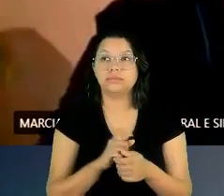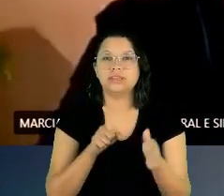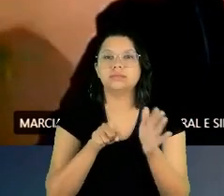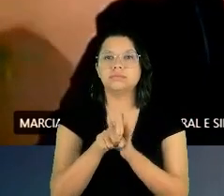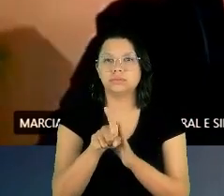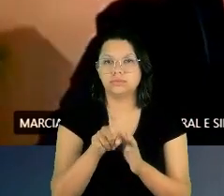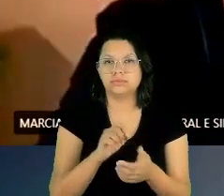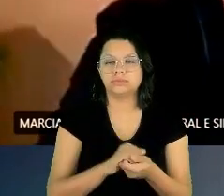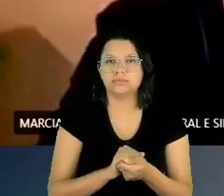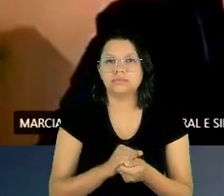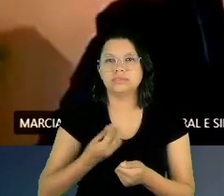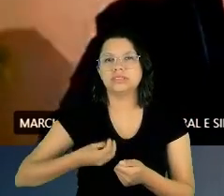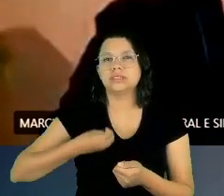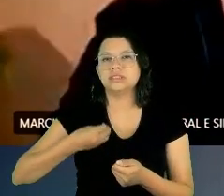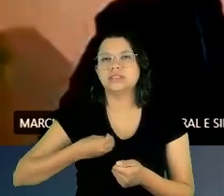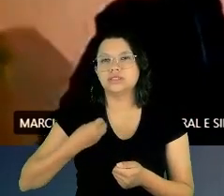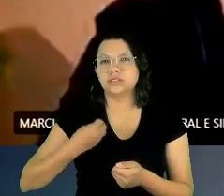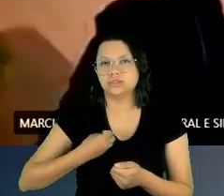pergunta se